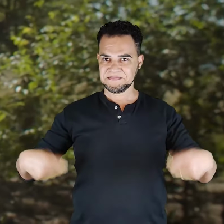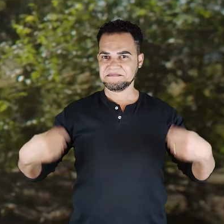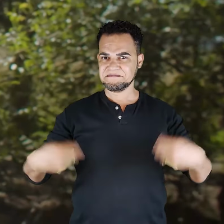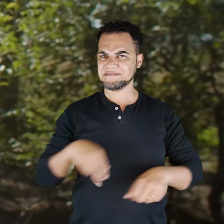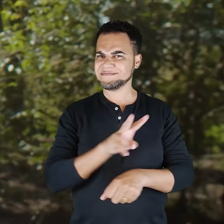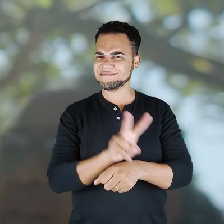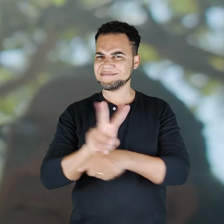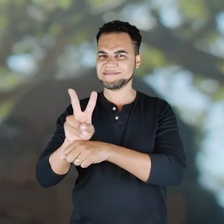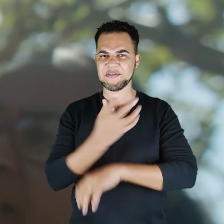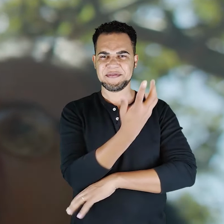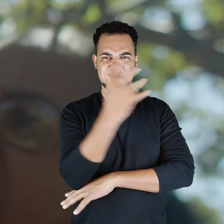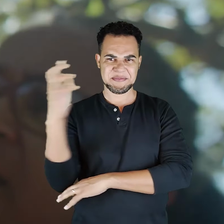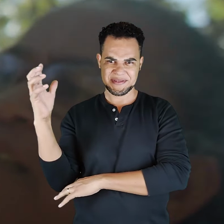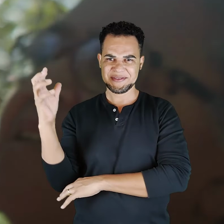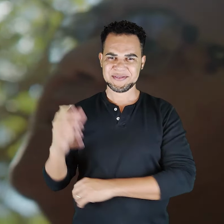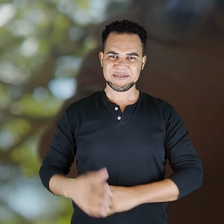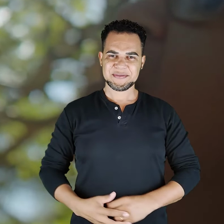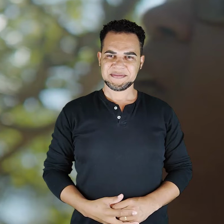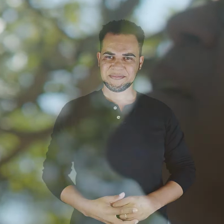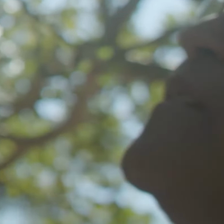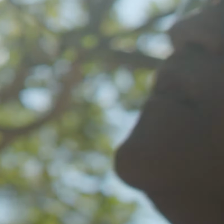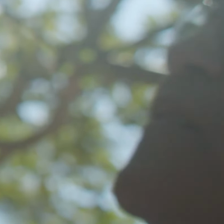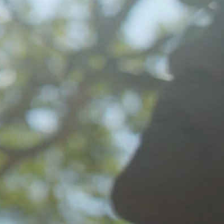precisa preservar o ambiente.